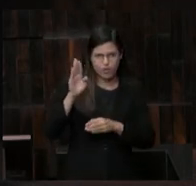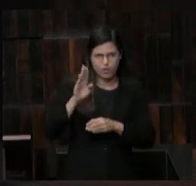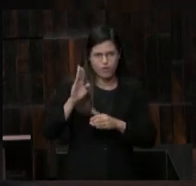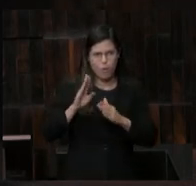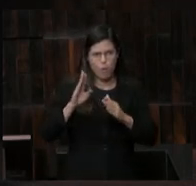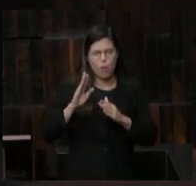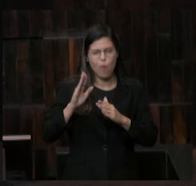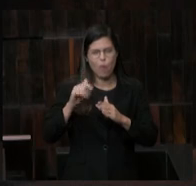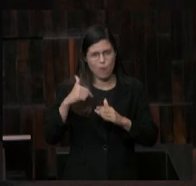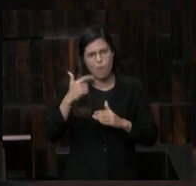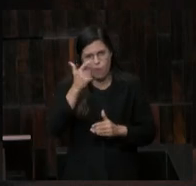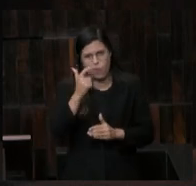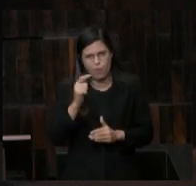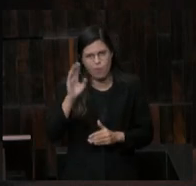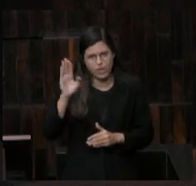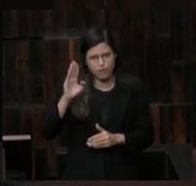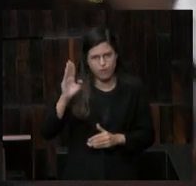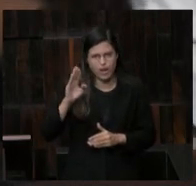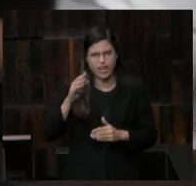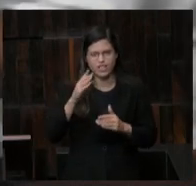botafoguense, líder do campeonato, isso aí.